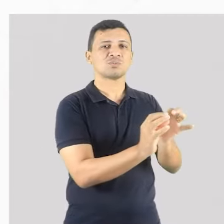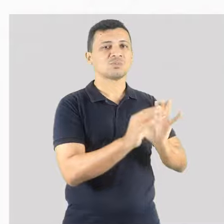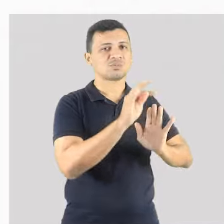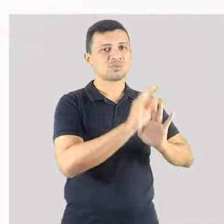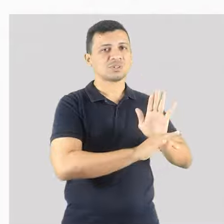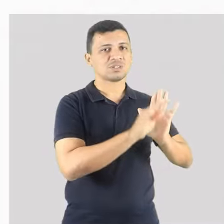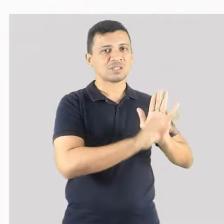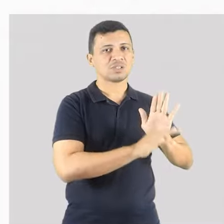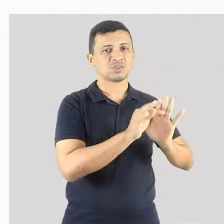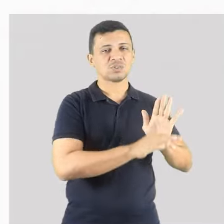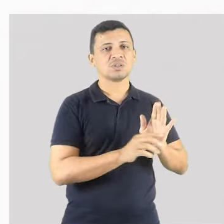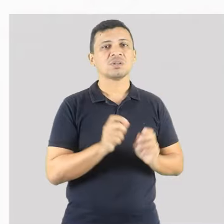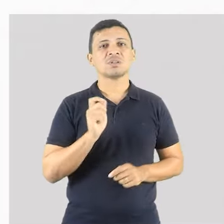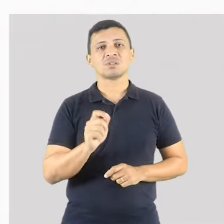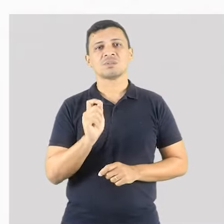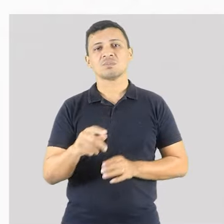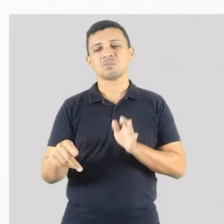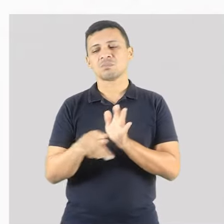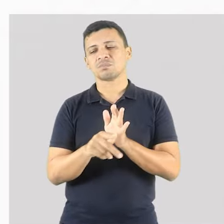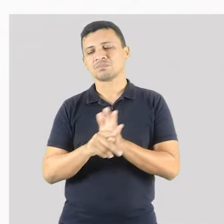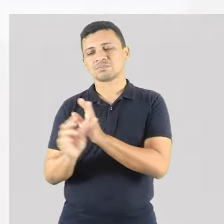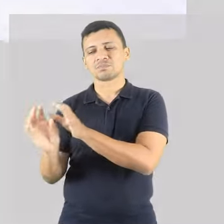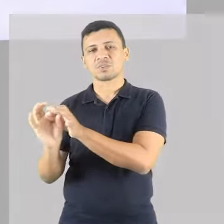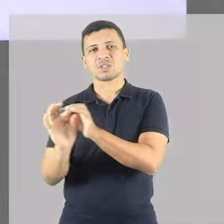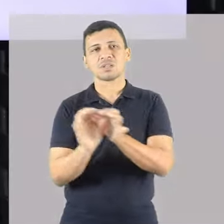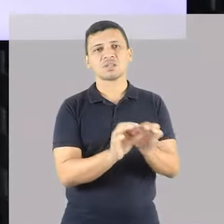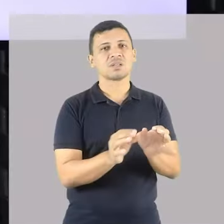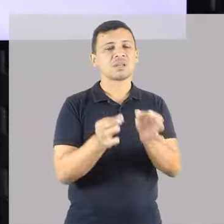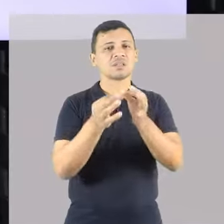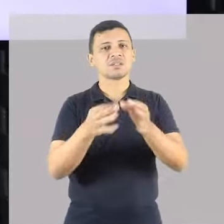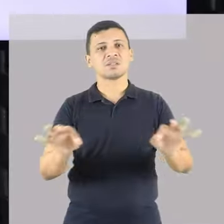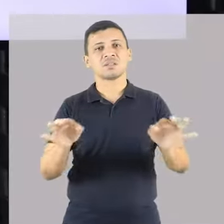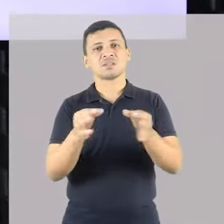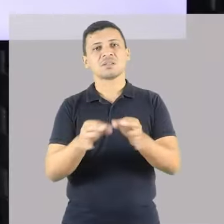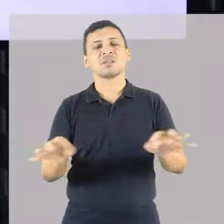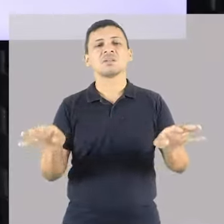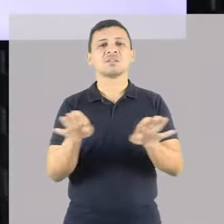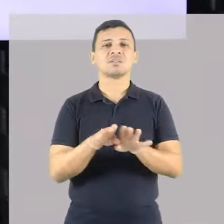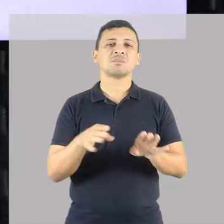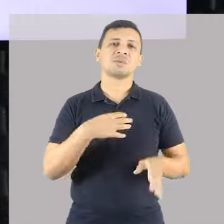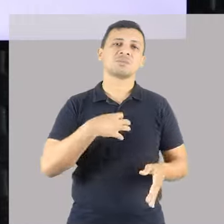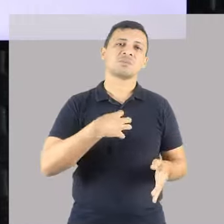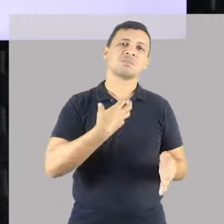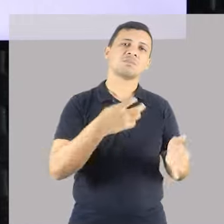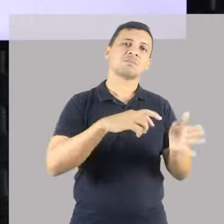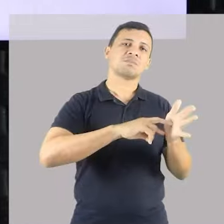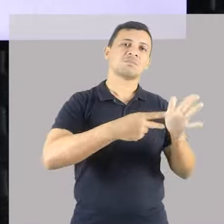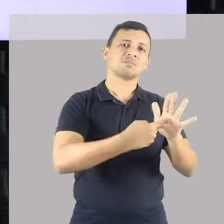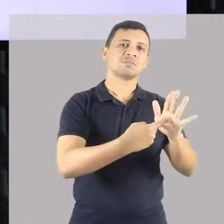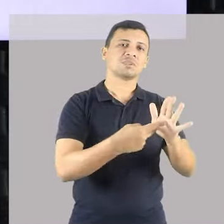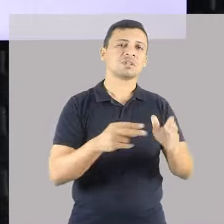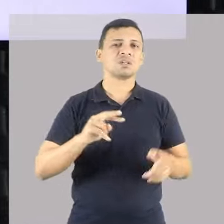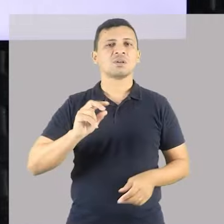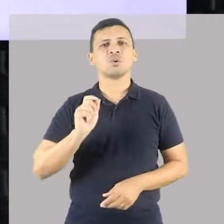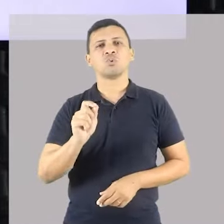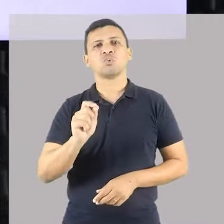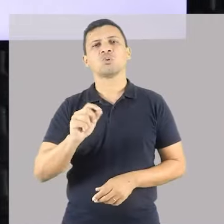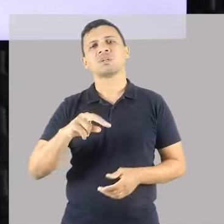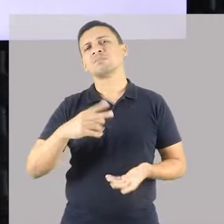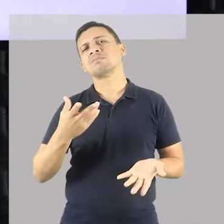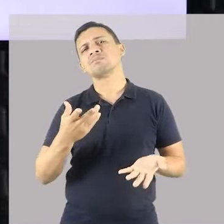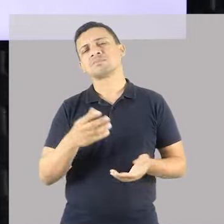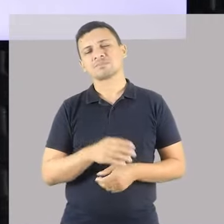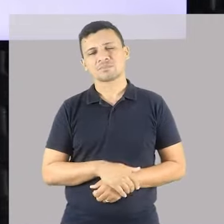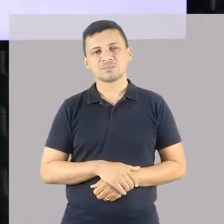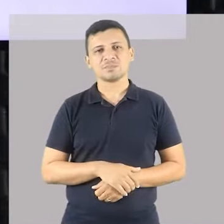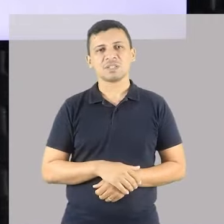ligações à superfície textual sintáticas e pragmáticas olha isso quer dizer o seguinte a coesão ela tem a ver